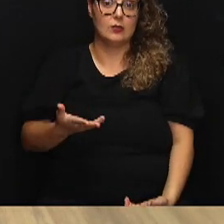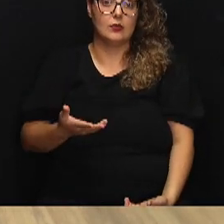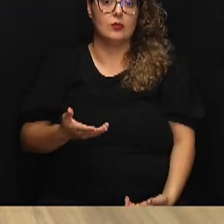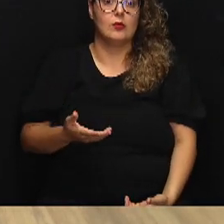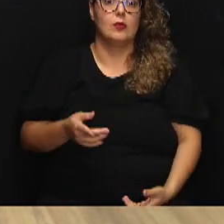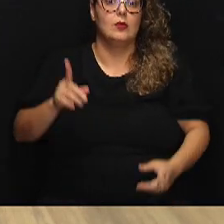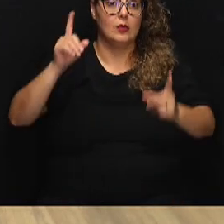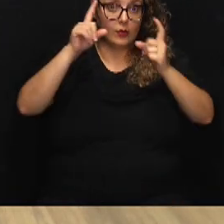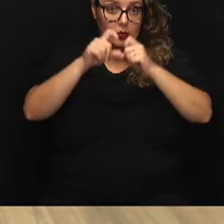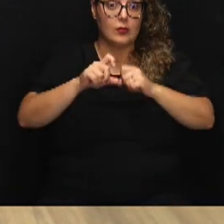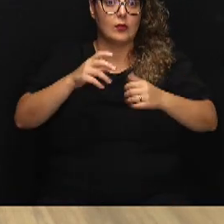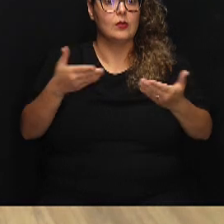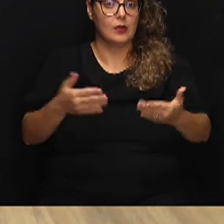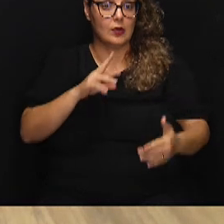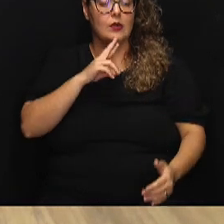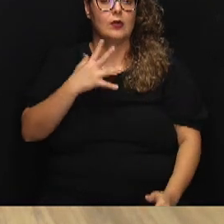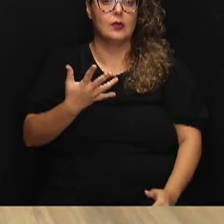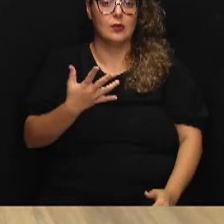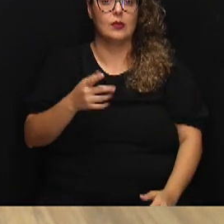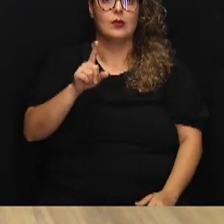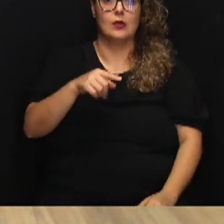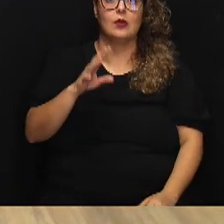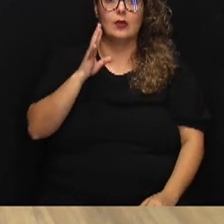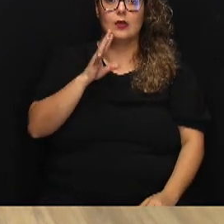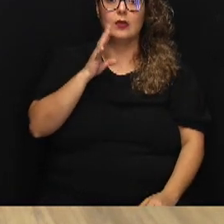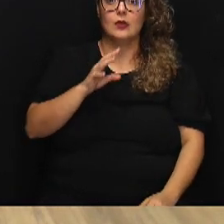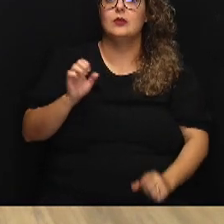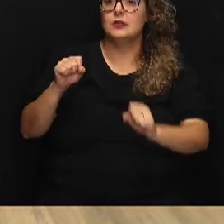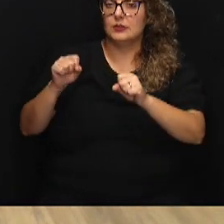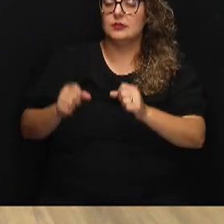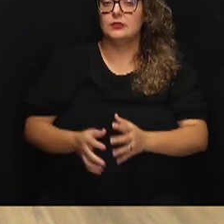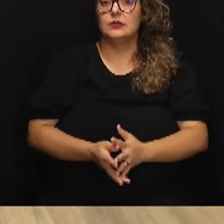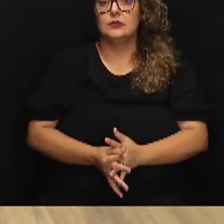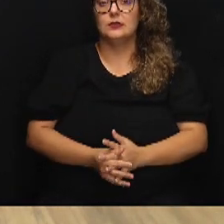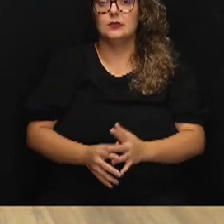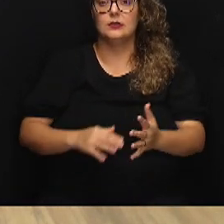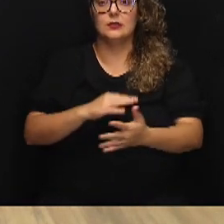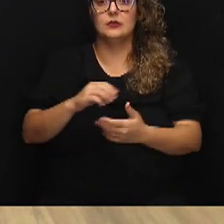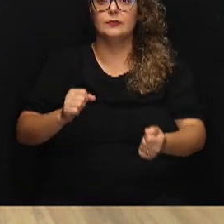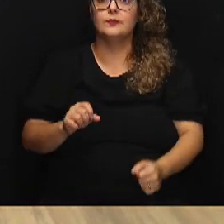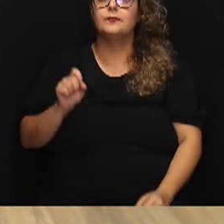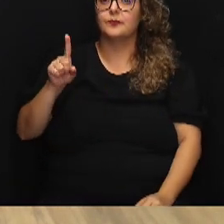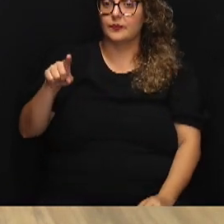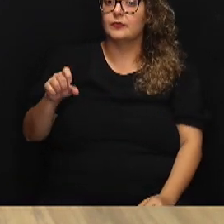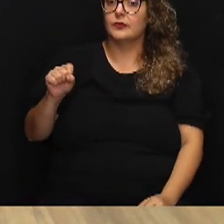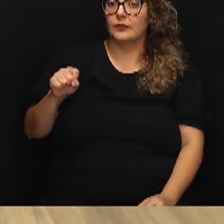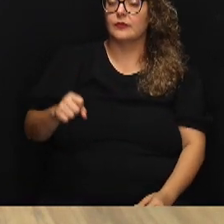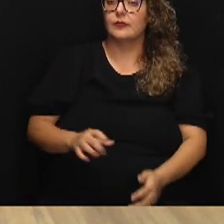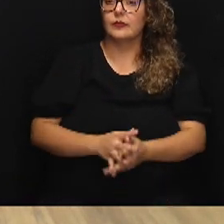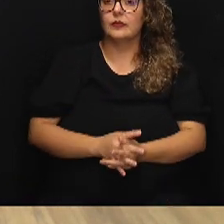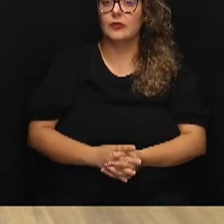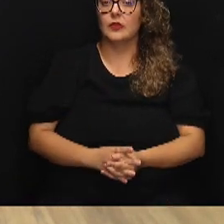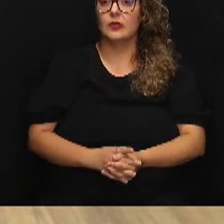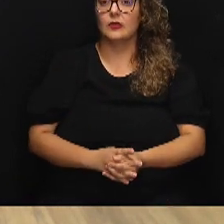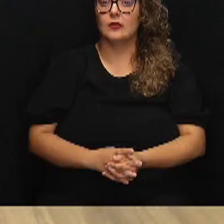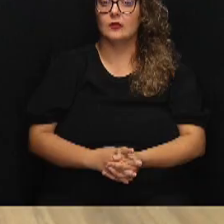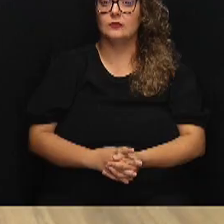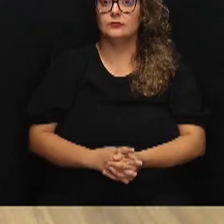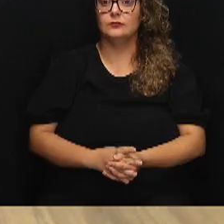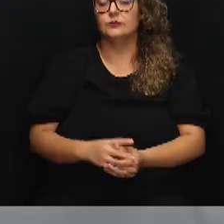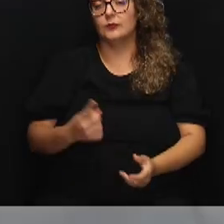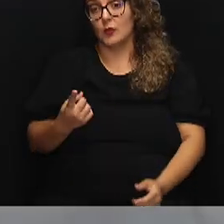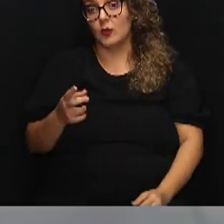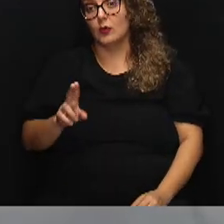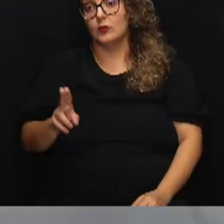que virou uma solução, né? Isso é muito legal para a sustentabilidade. Isso mesmo. Uma das